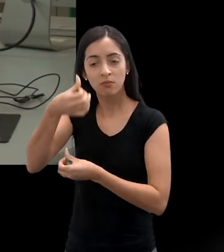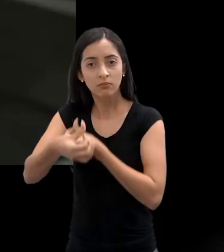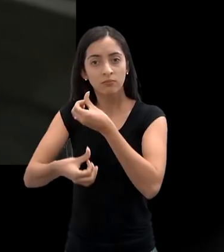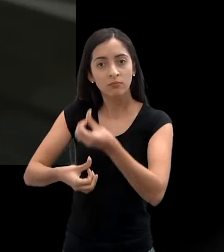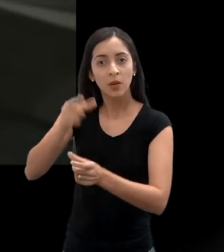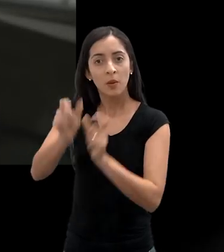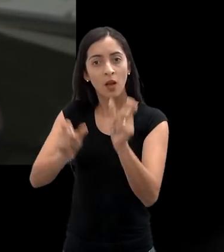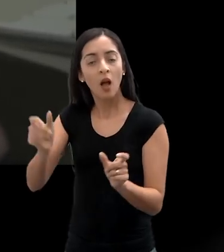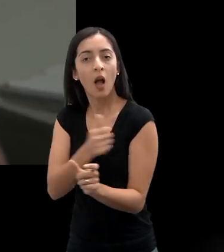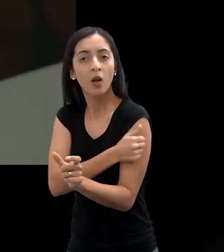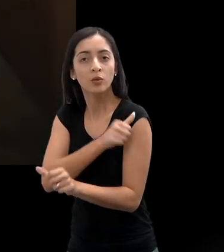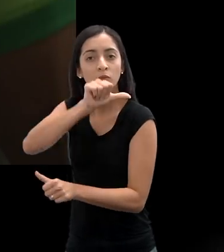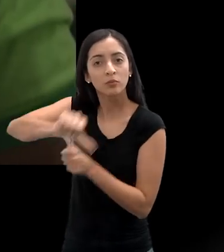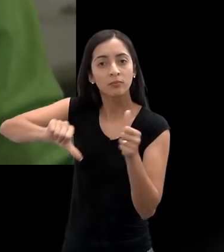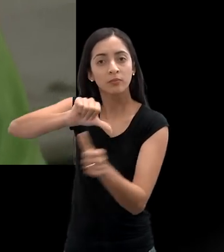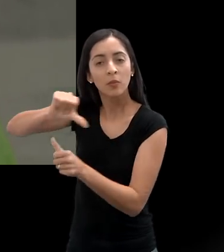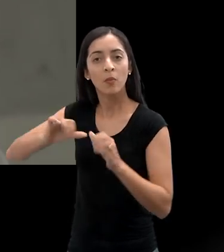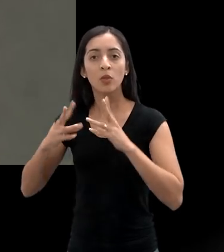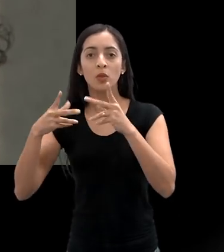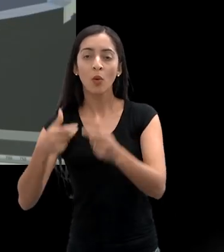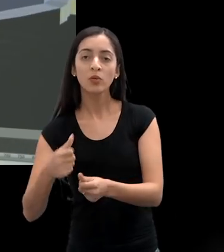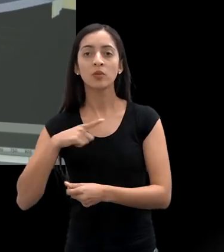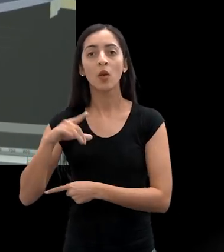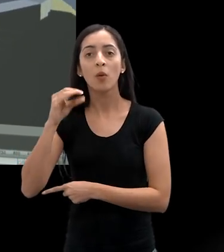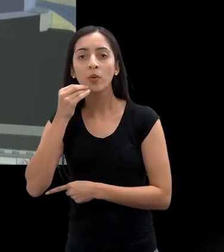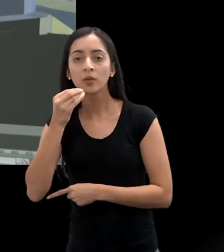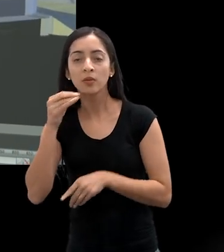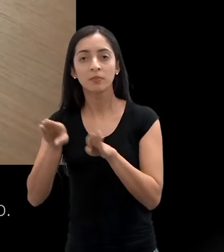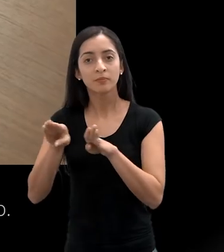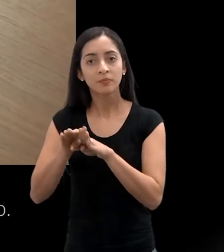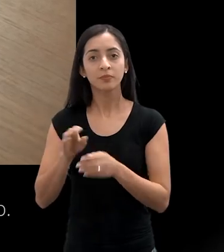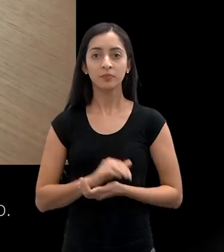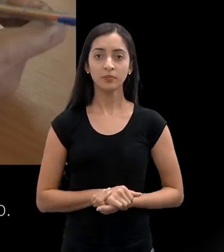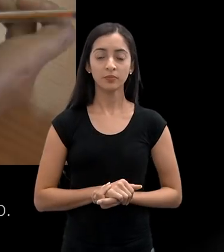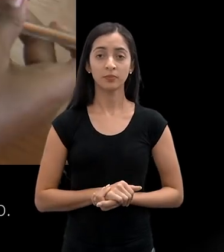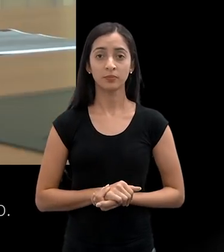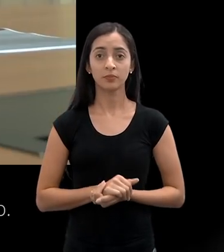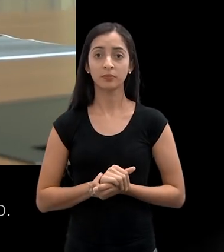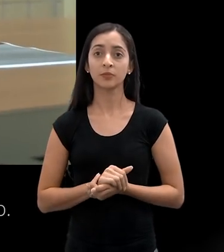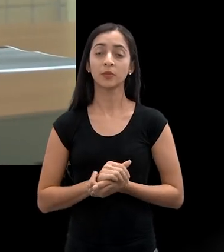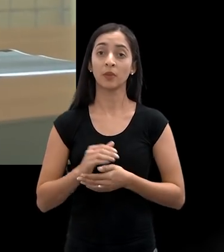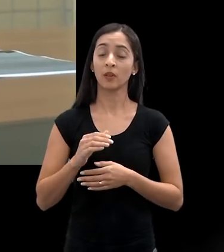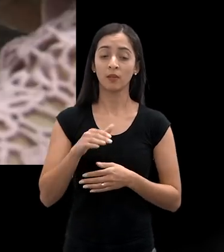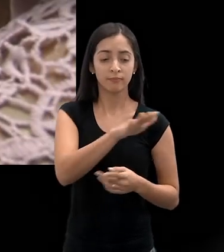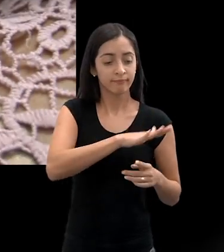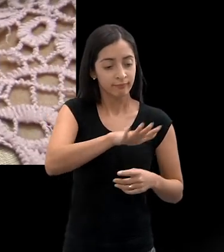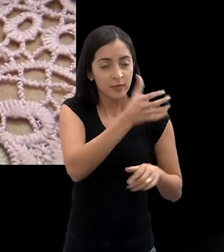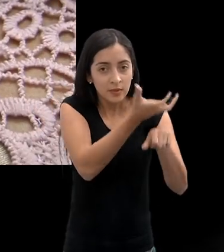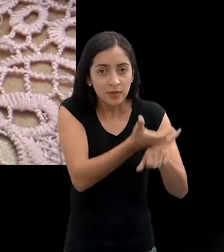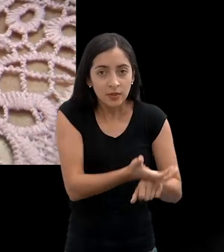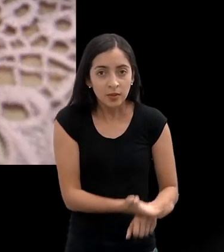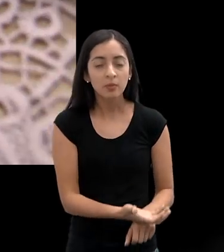6 meses. A cada 6 meses, eles renovam os alunos e vão trocando para que todos possam ter a mesma oportunidade de receber a bolsa de auxílio. A